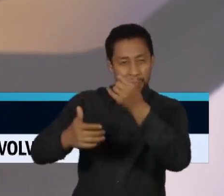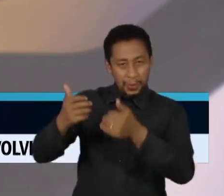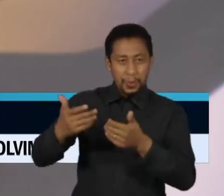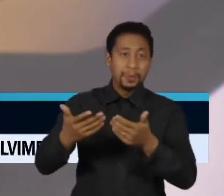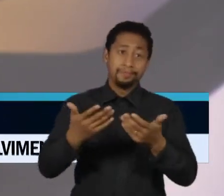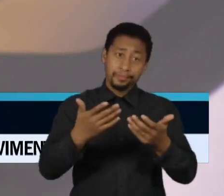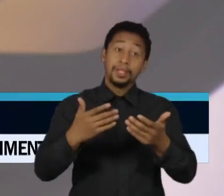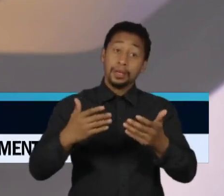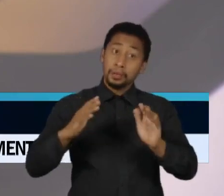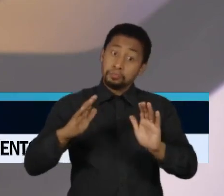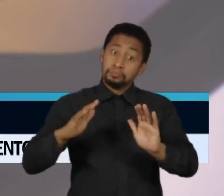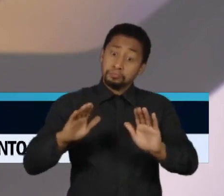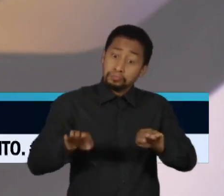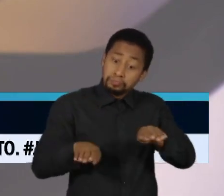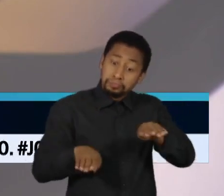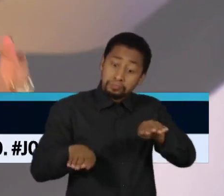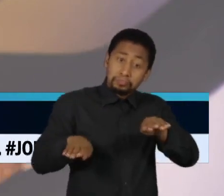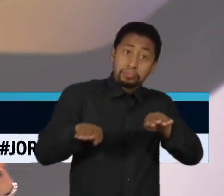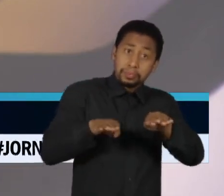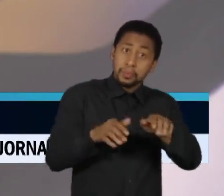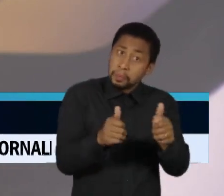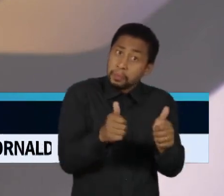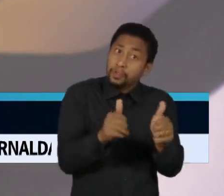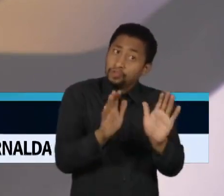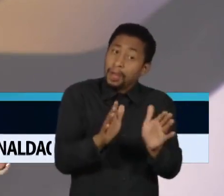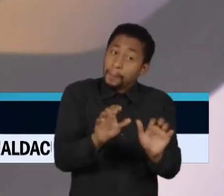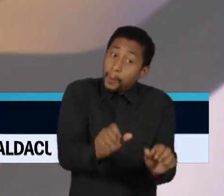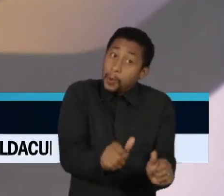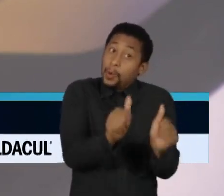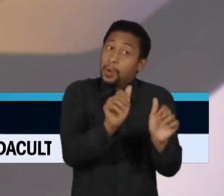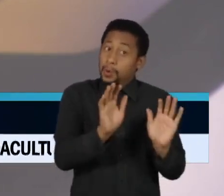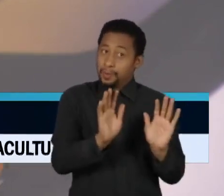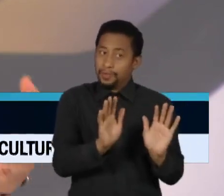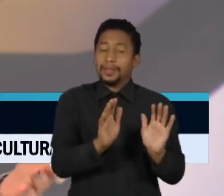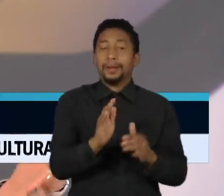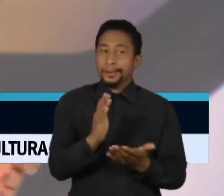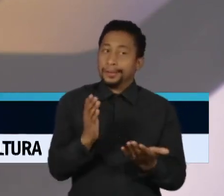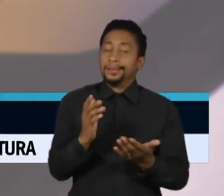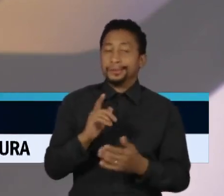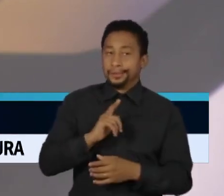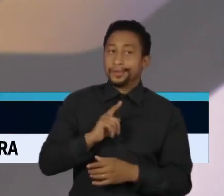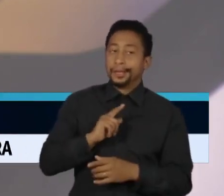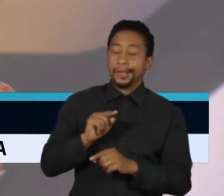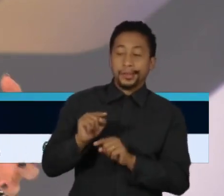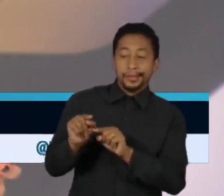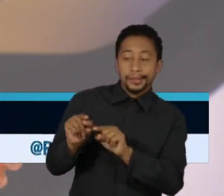um avanço considerável. Não é óbvio que existem algumas categorias que ainda,